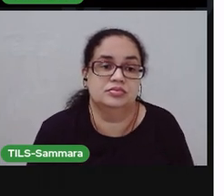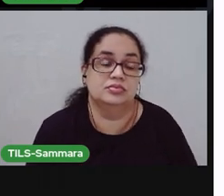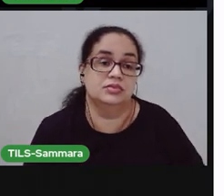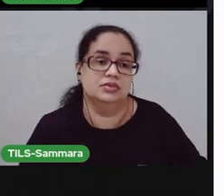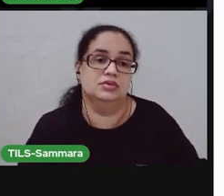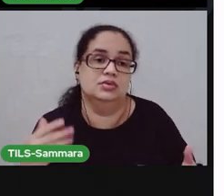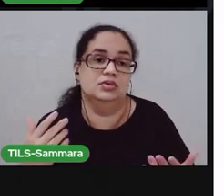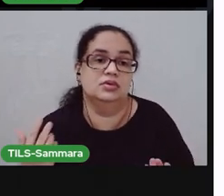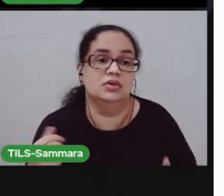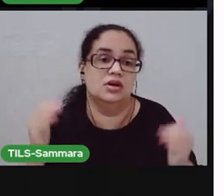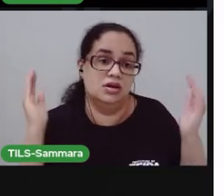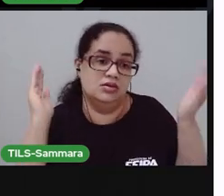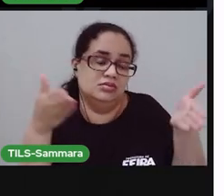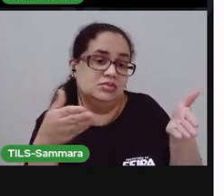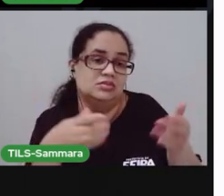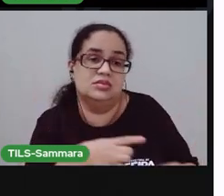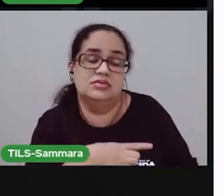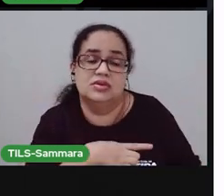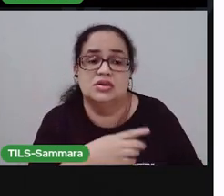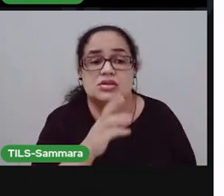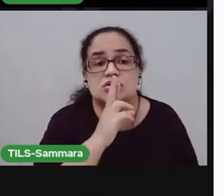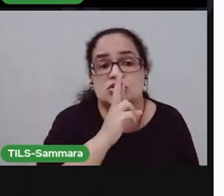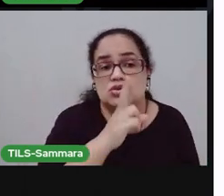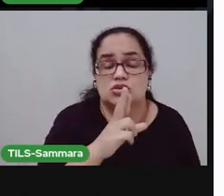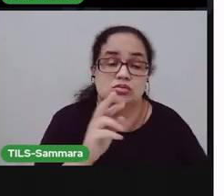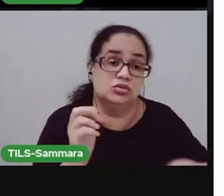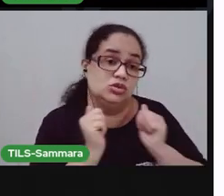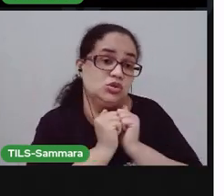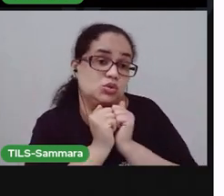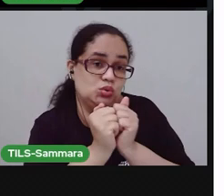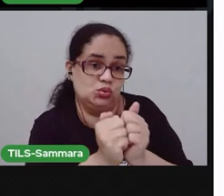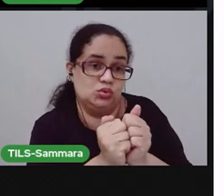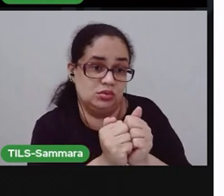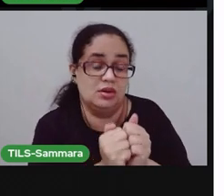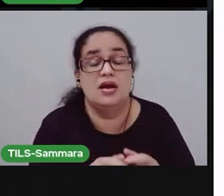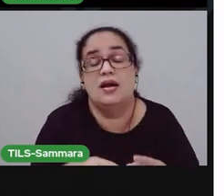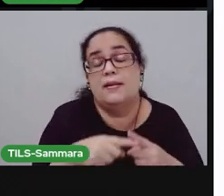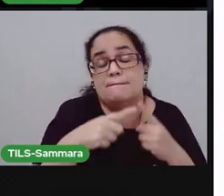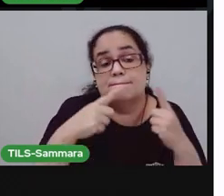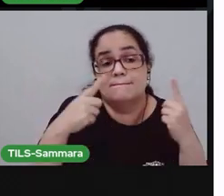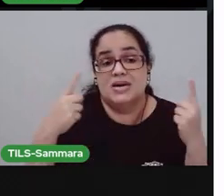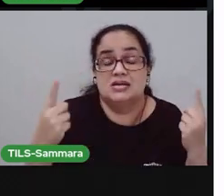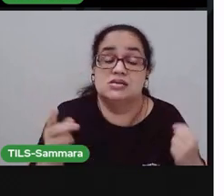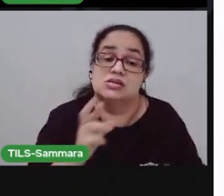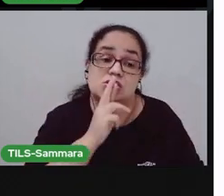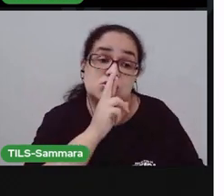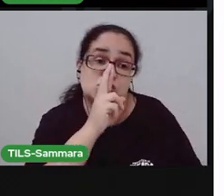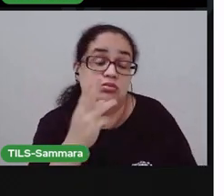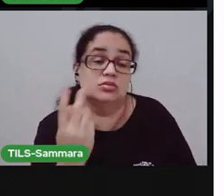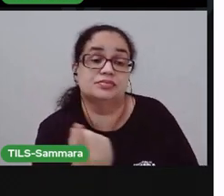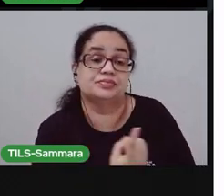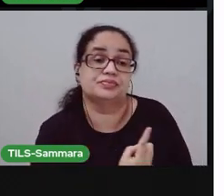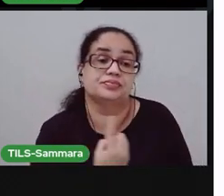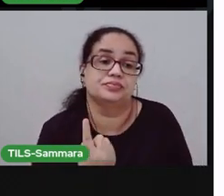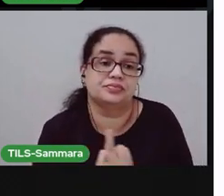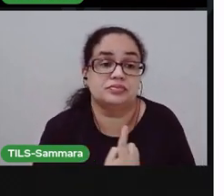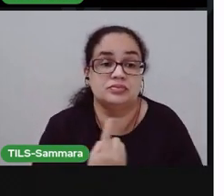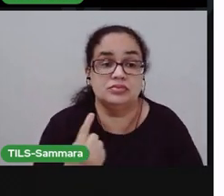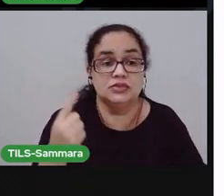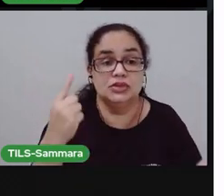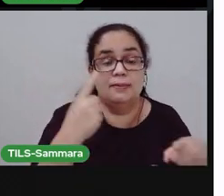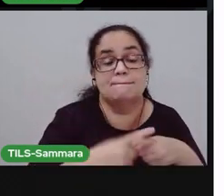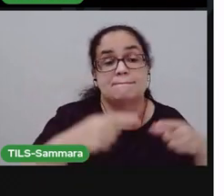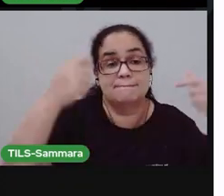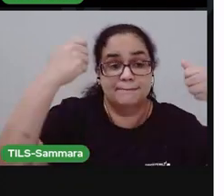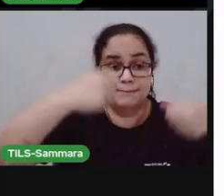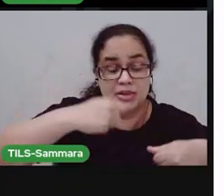vai ter momentos em que a gente vai responder atividades juntos. Vai ter momentos em que vocês vão fazer sozinhos, porque a gente